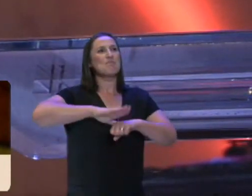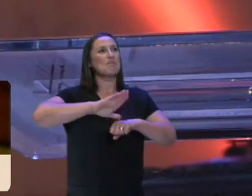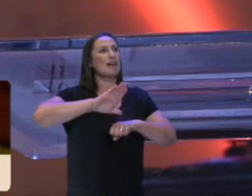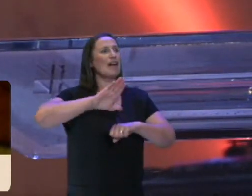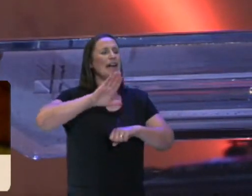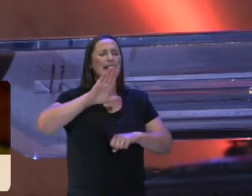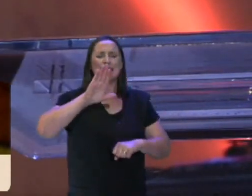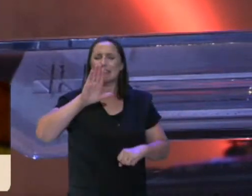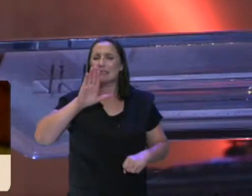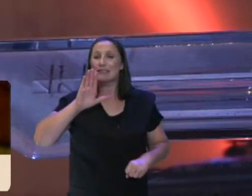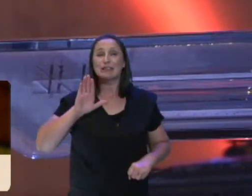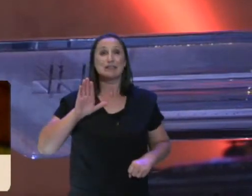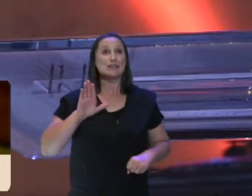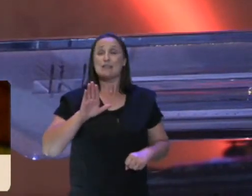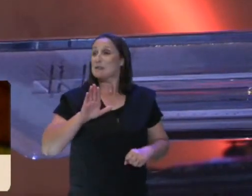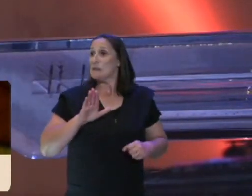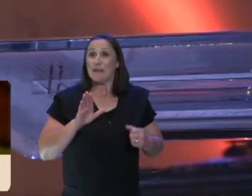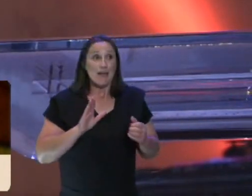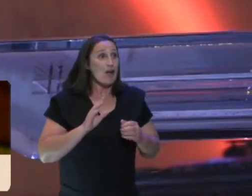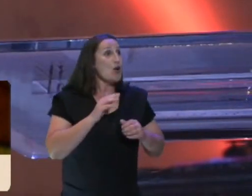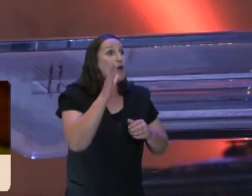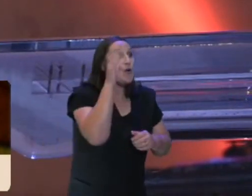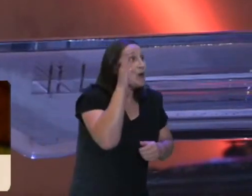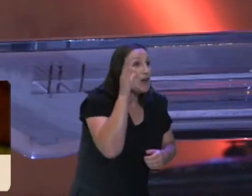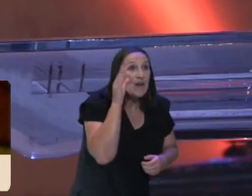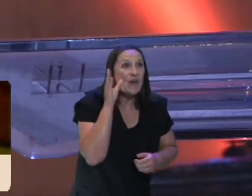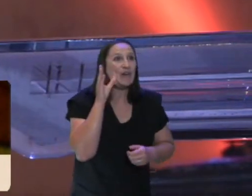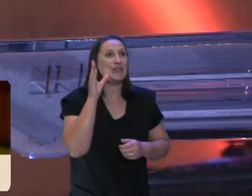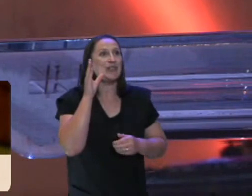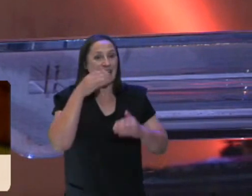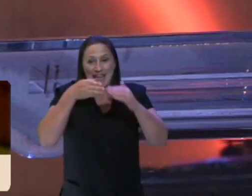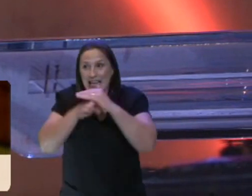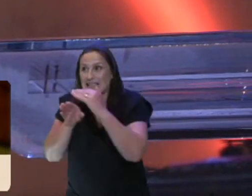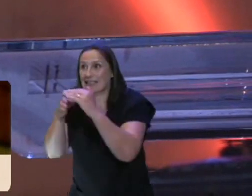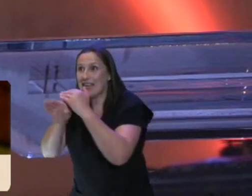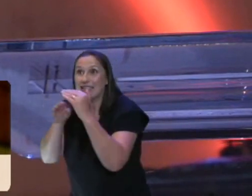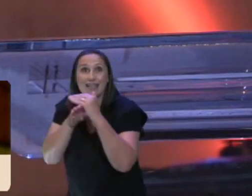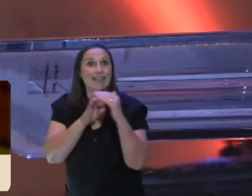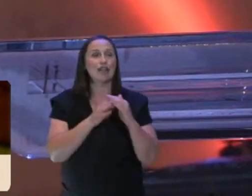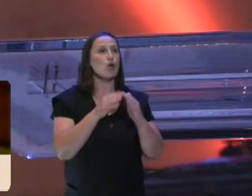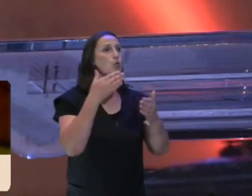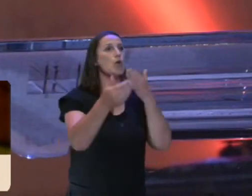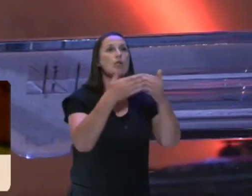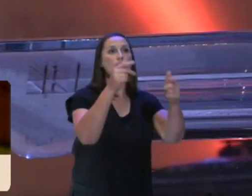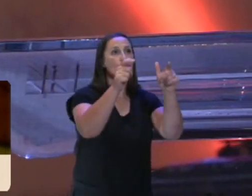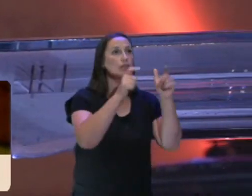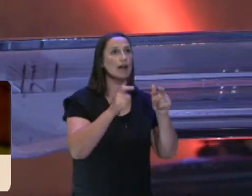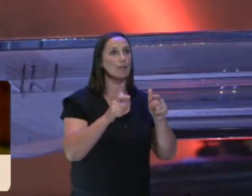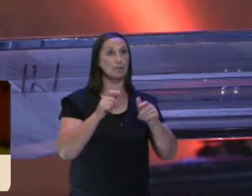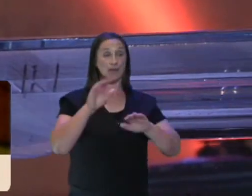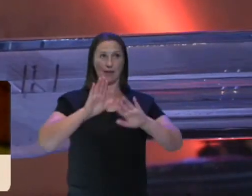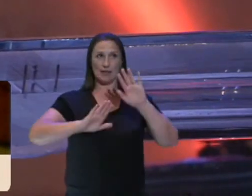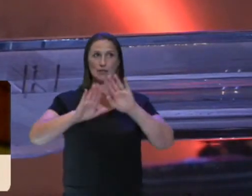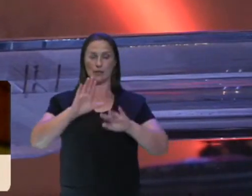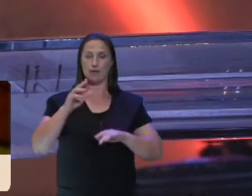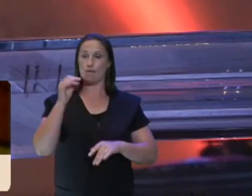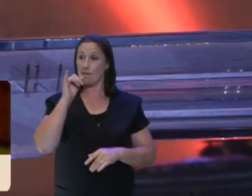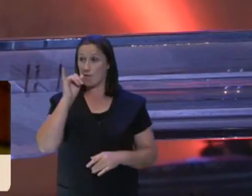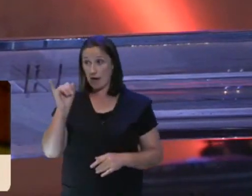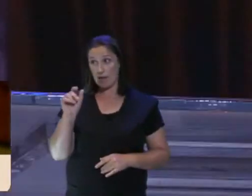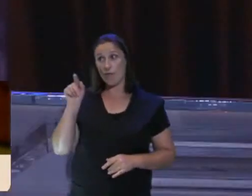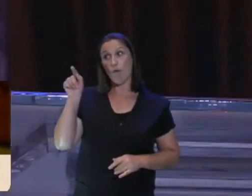lugar. Então, de vez em quando, eu arrumava umas encrencas para ele, né? Eu dizia assim: olha, vai